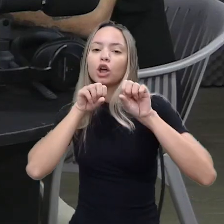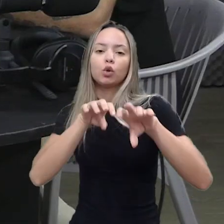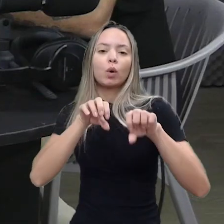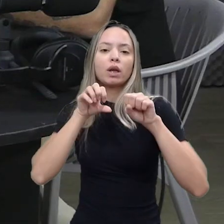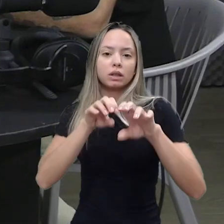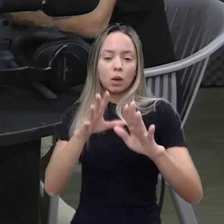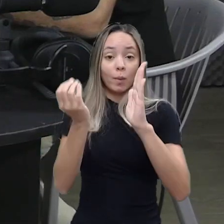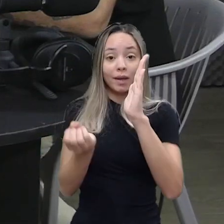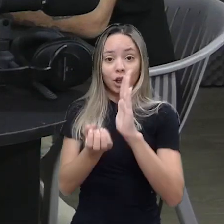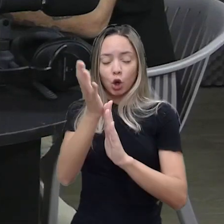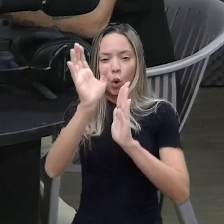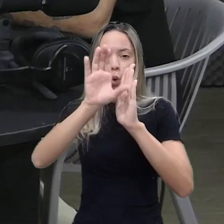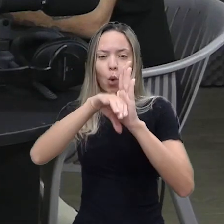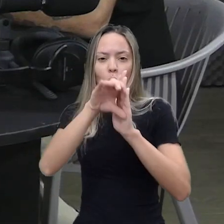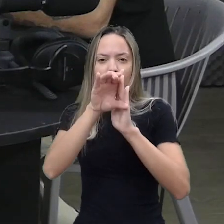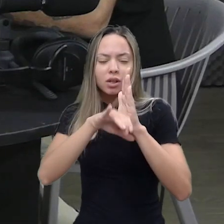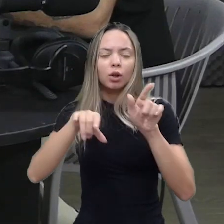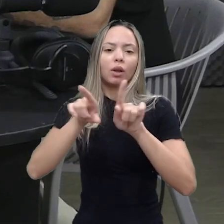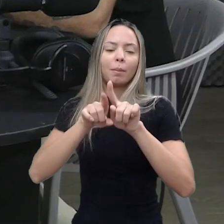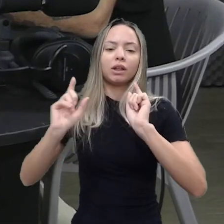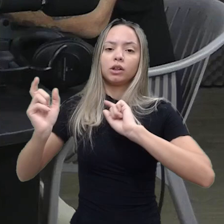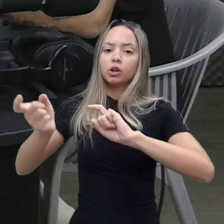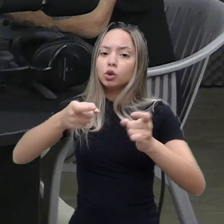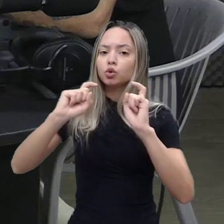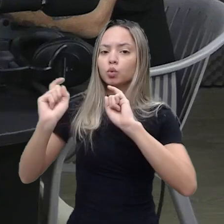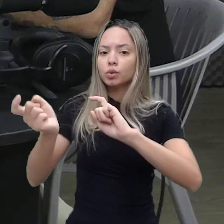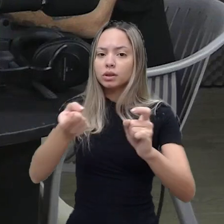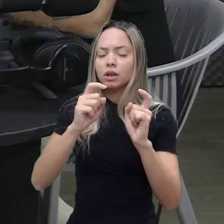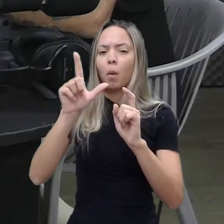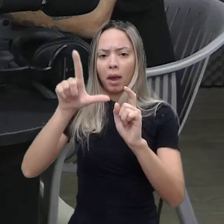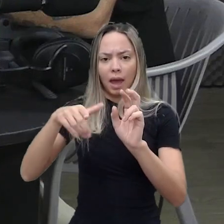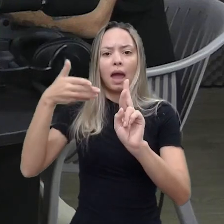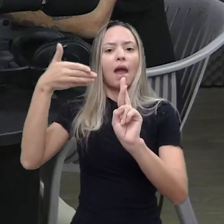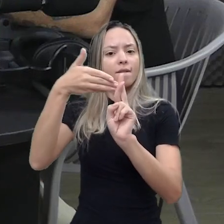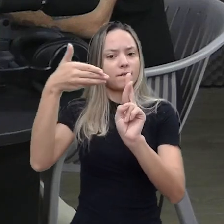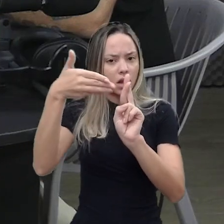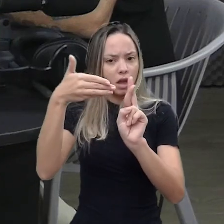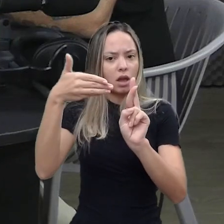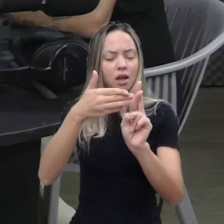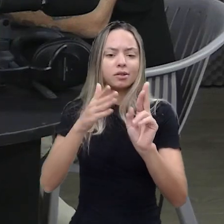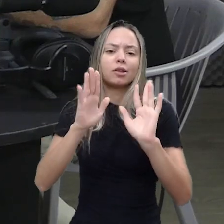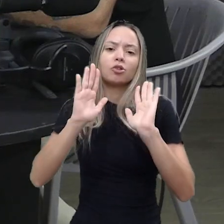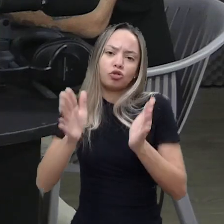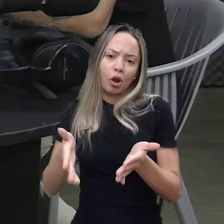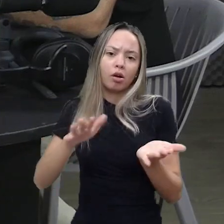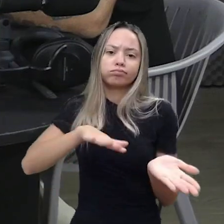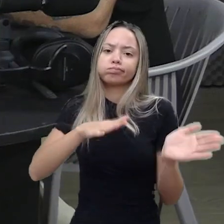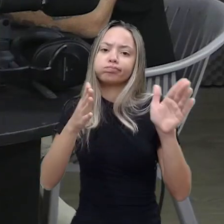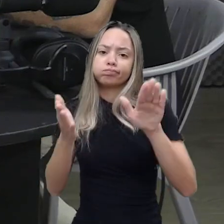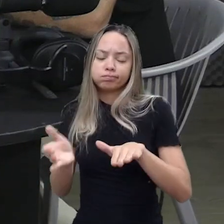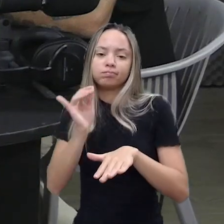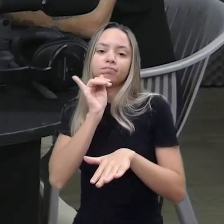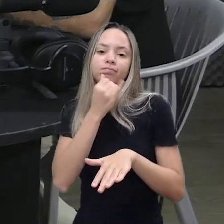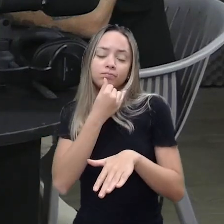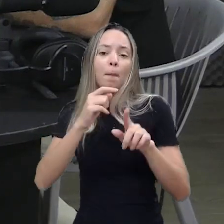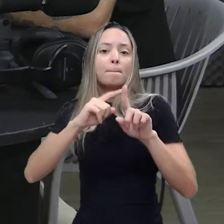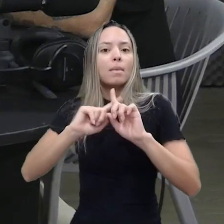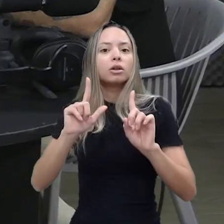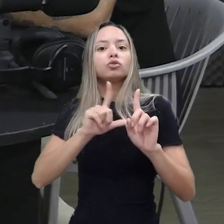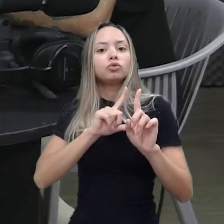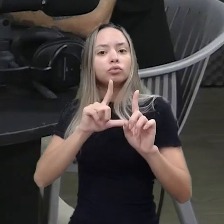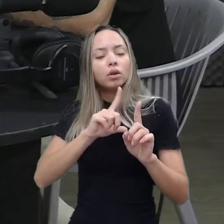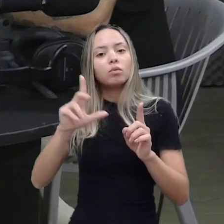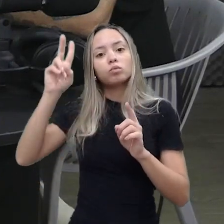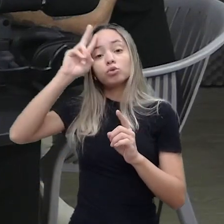discussão, junto, obviamente, com outras pessoas, mas ele é uma grande referência, não está mais entre nós, mas deixou um legado tremendo, tanto em